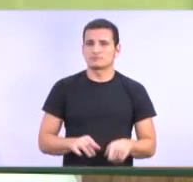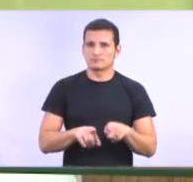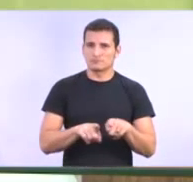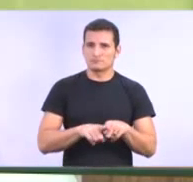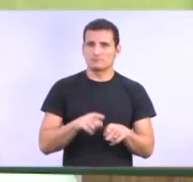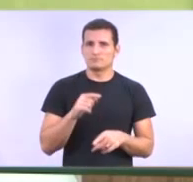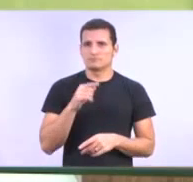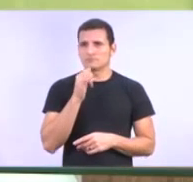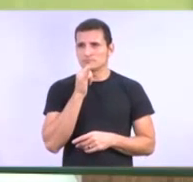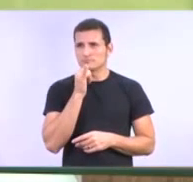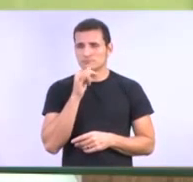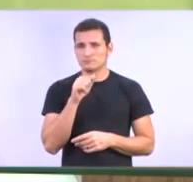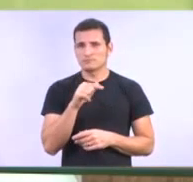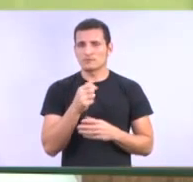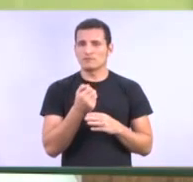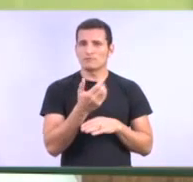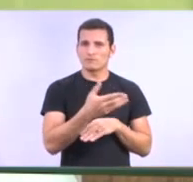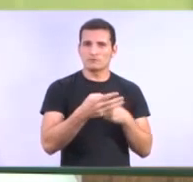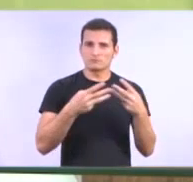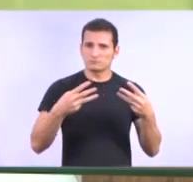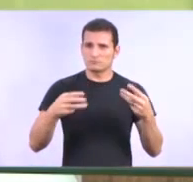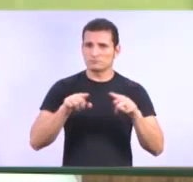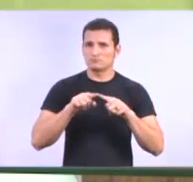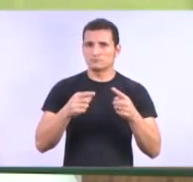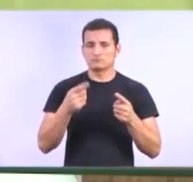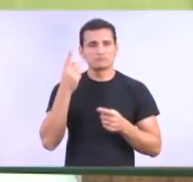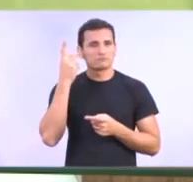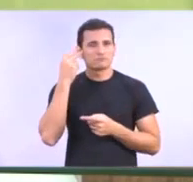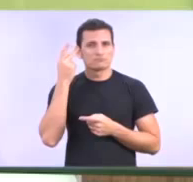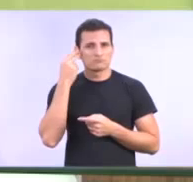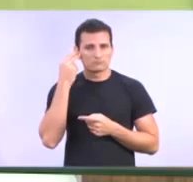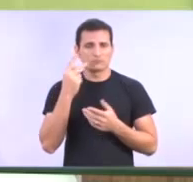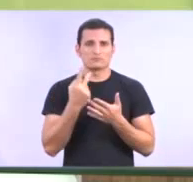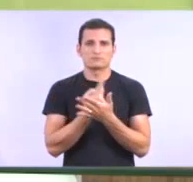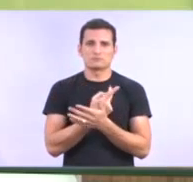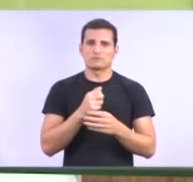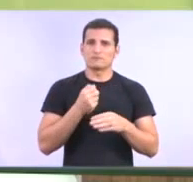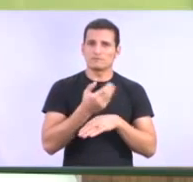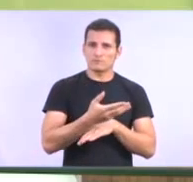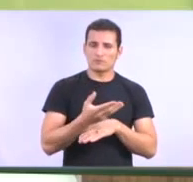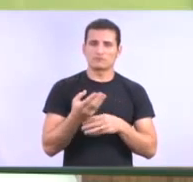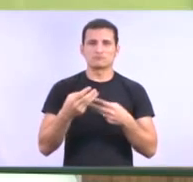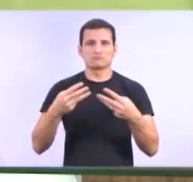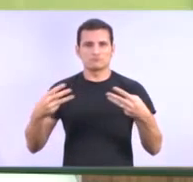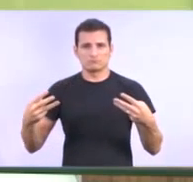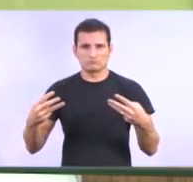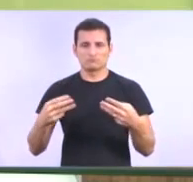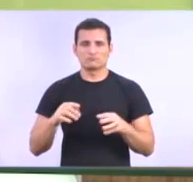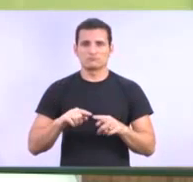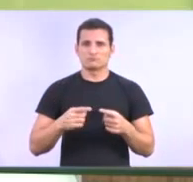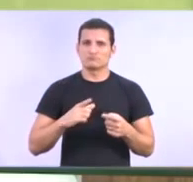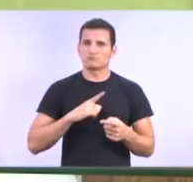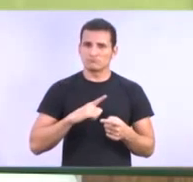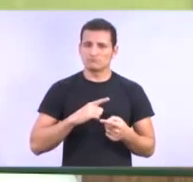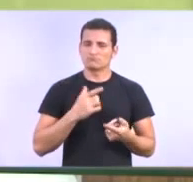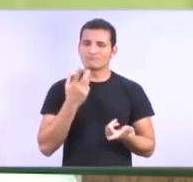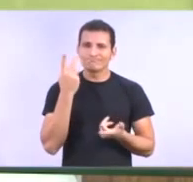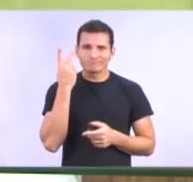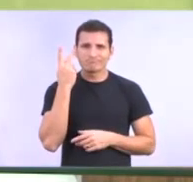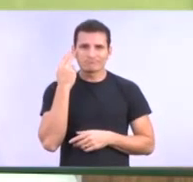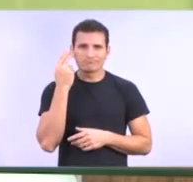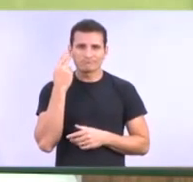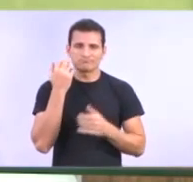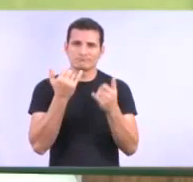que tem em comum, né? Ou seja, o que acontece fora do ambiente de rede, mas que tem muito em comum com o que